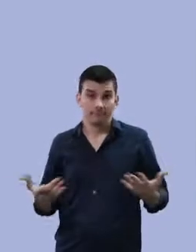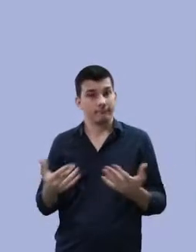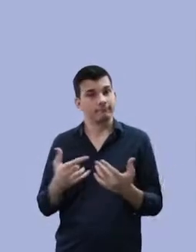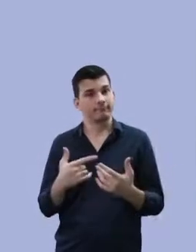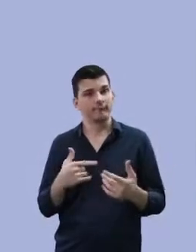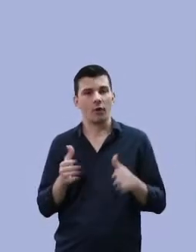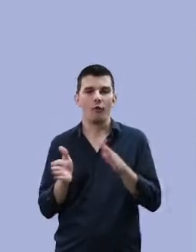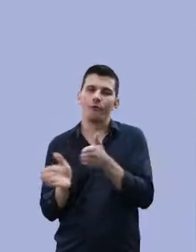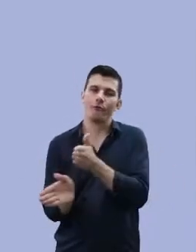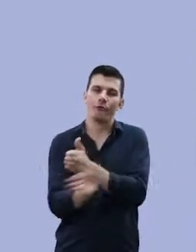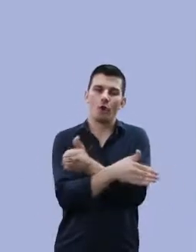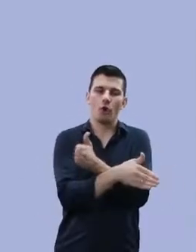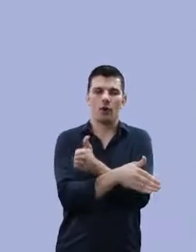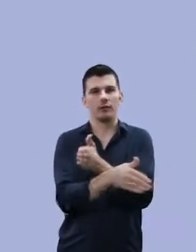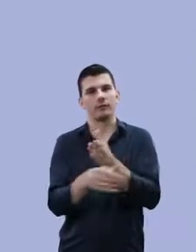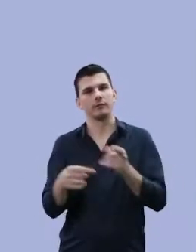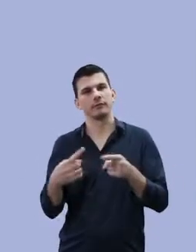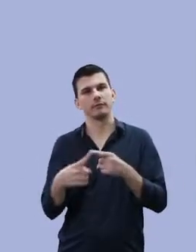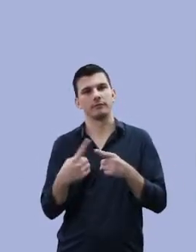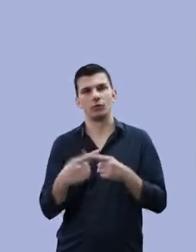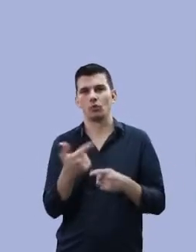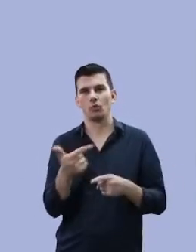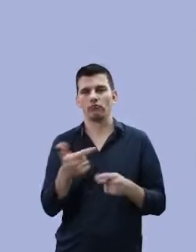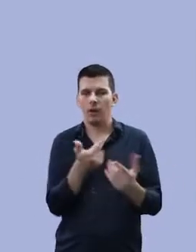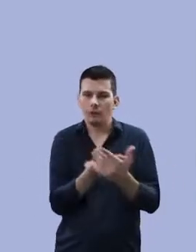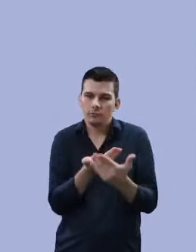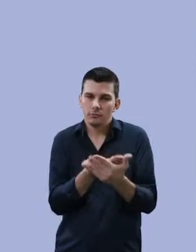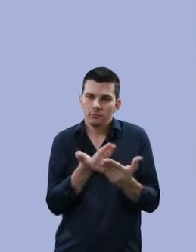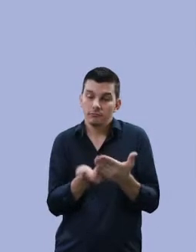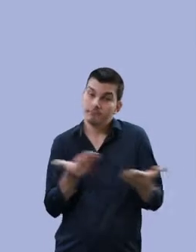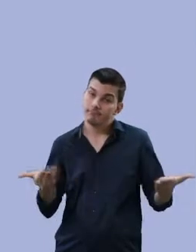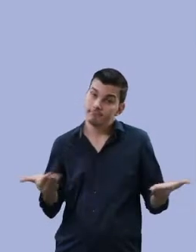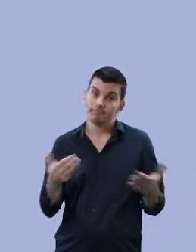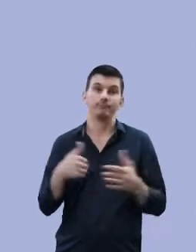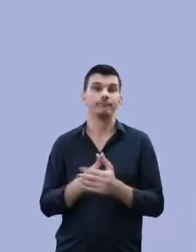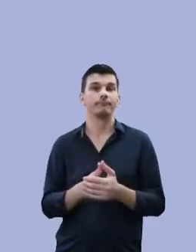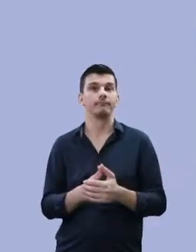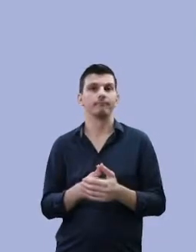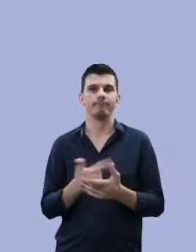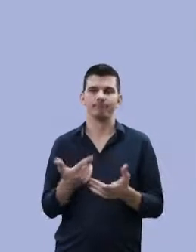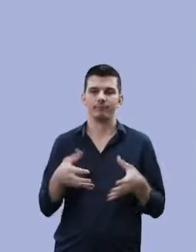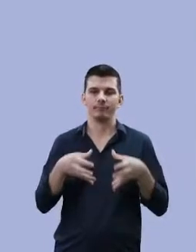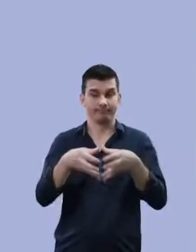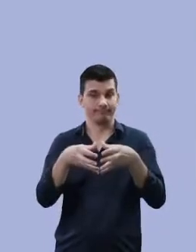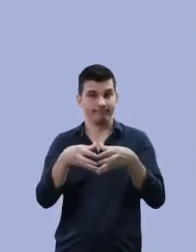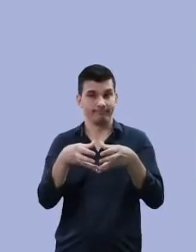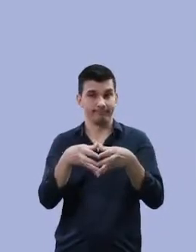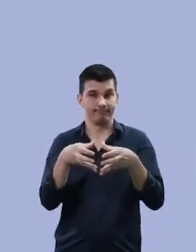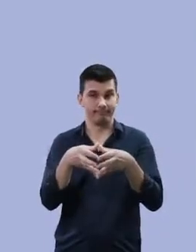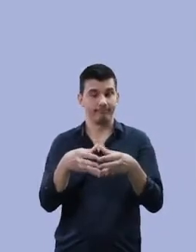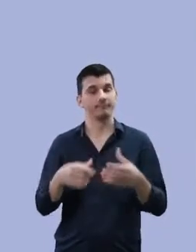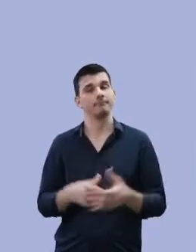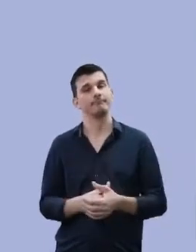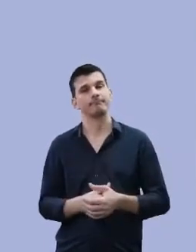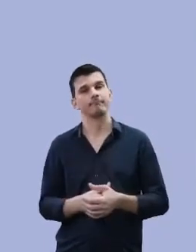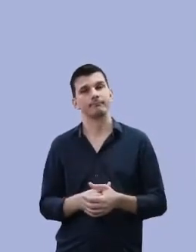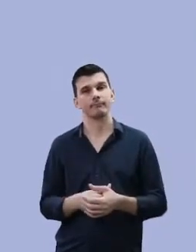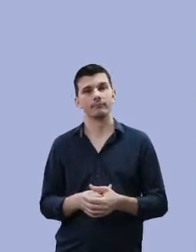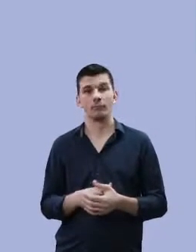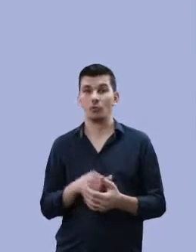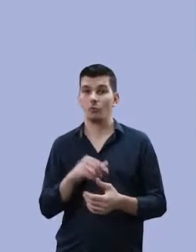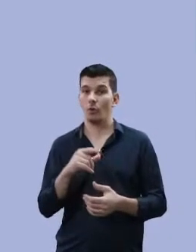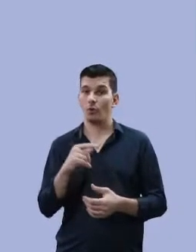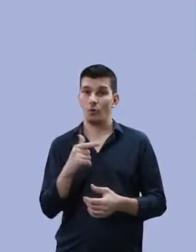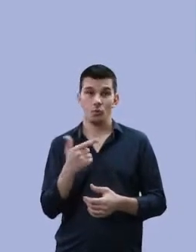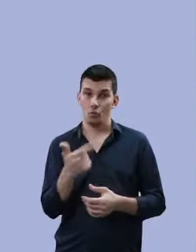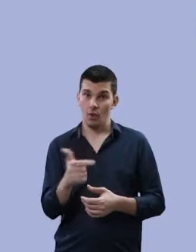atendidos nessas necessidades. Não é não terem, é não serem atendidos, certo? Mas que revelam a especificidade da economia brasileira